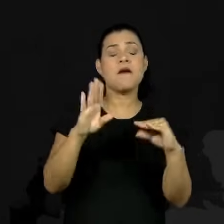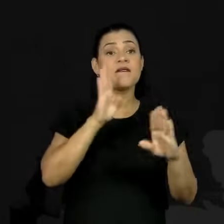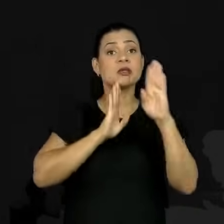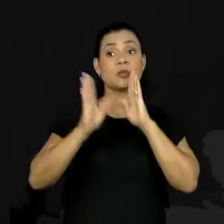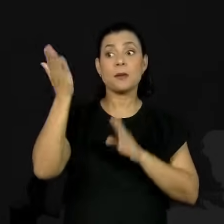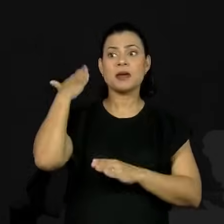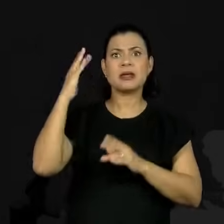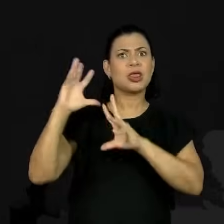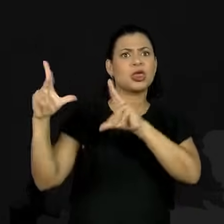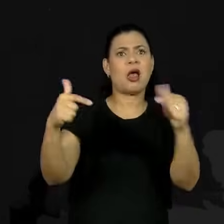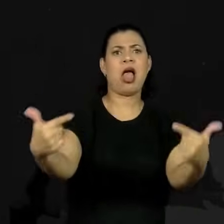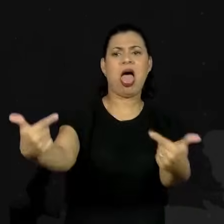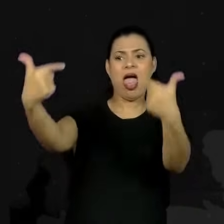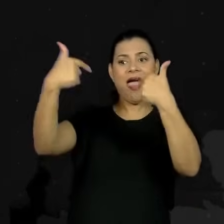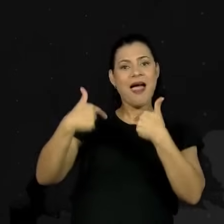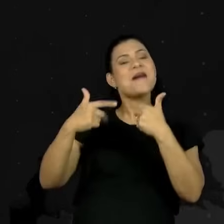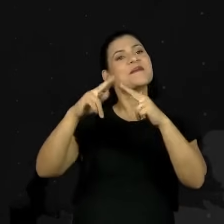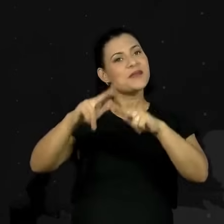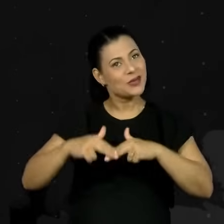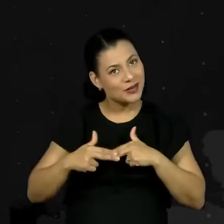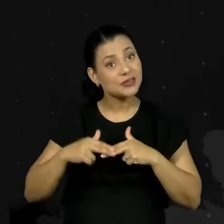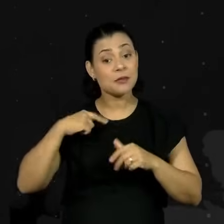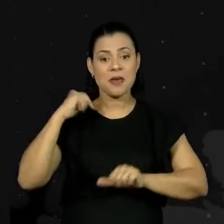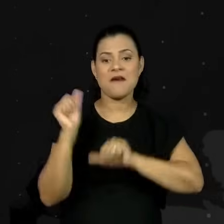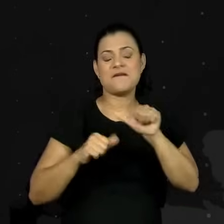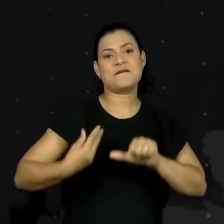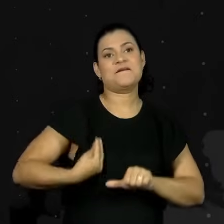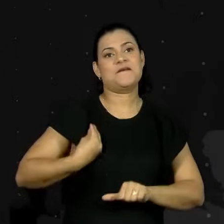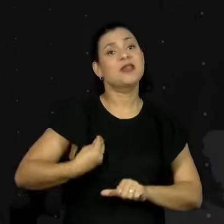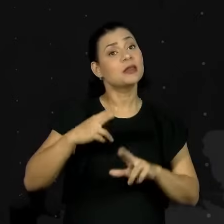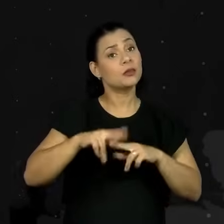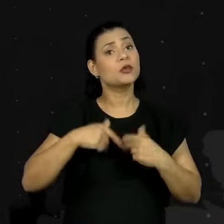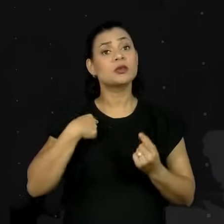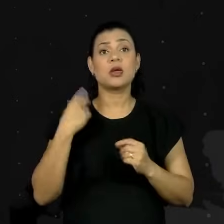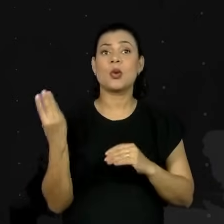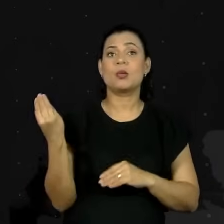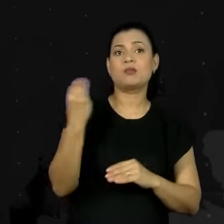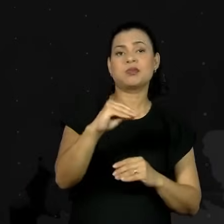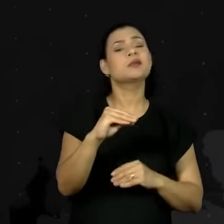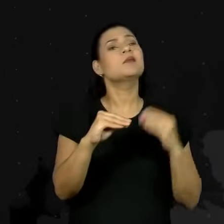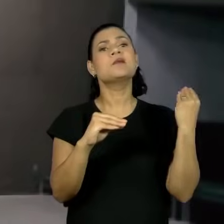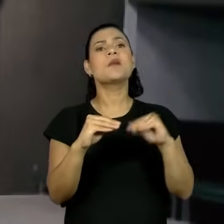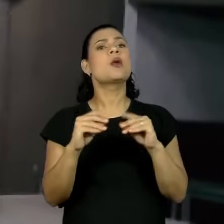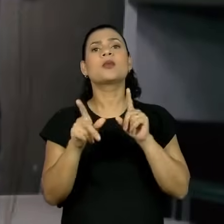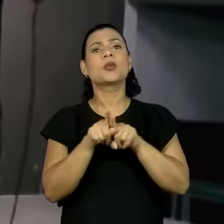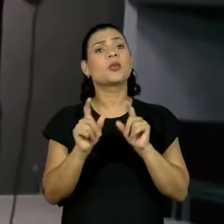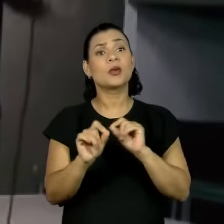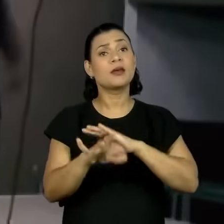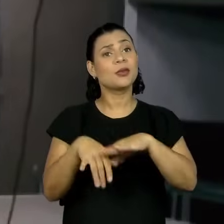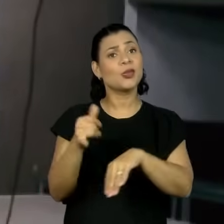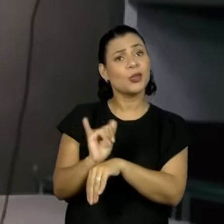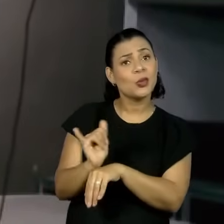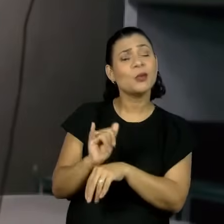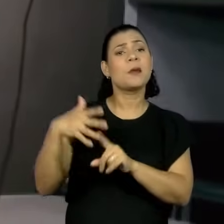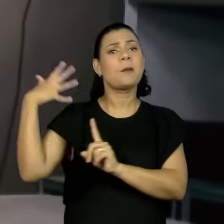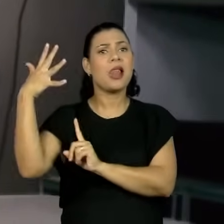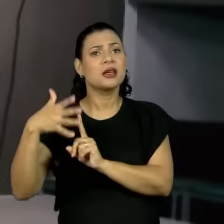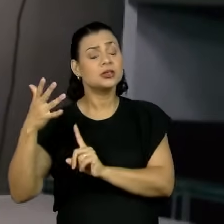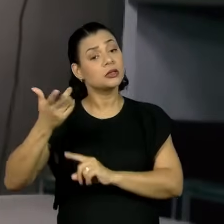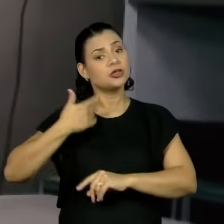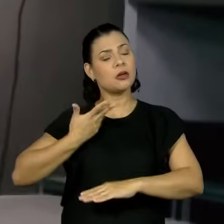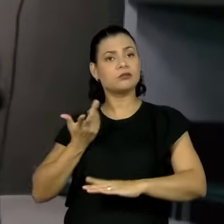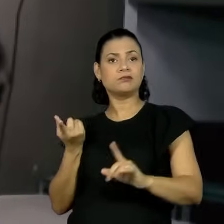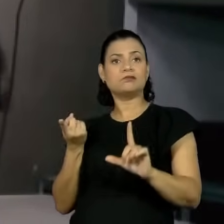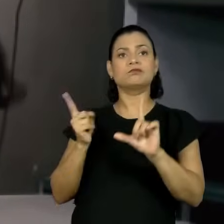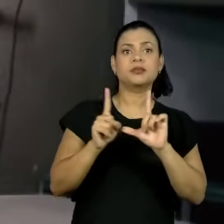apelidou de Chavoso da USP. E aí, mano, minha vida mudou desde então, me tornei um youtuber, me tornei um palestrante, me tornei uma figura pública, né? Onde